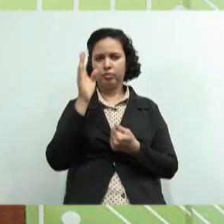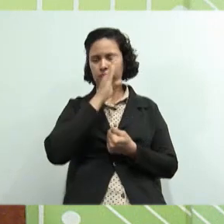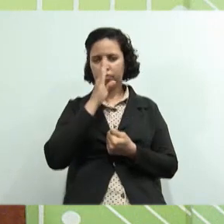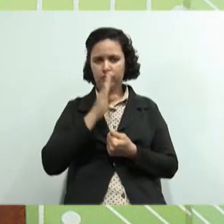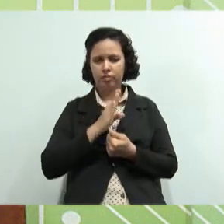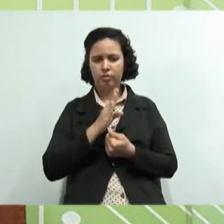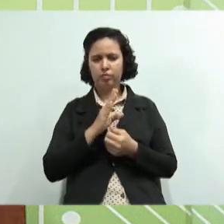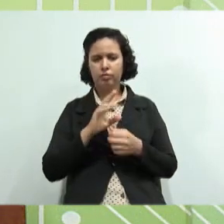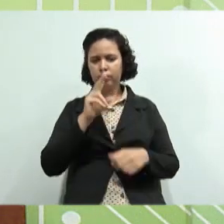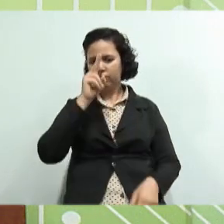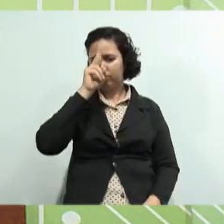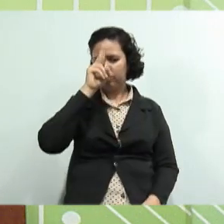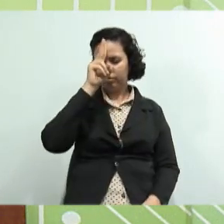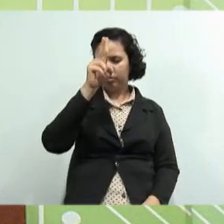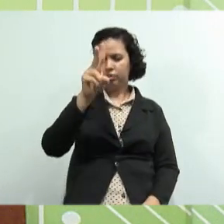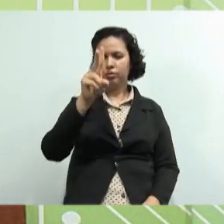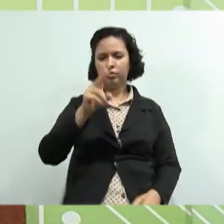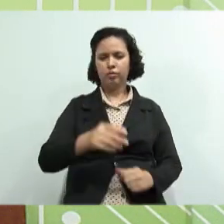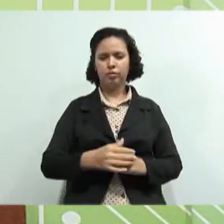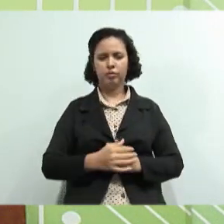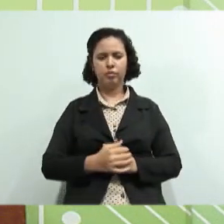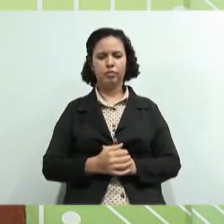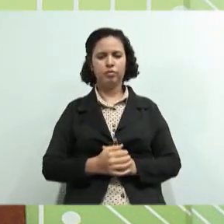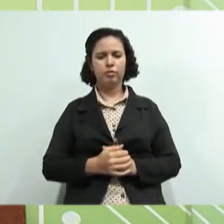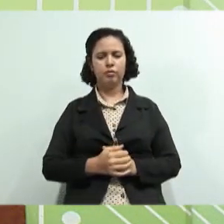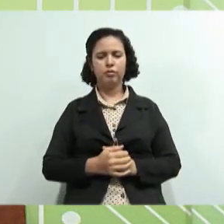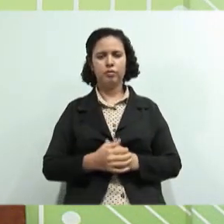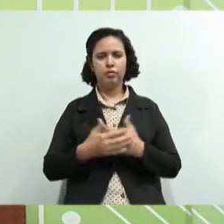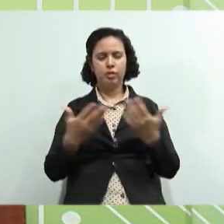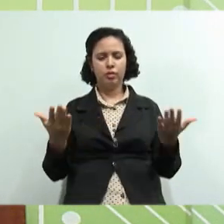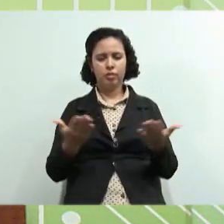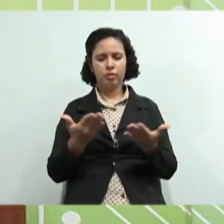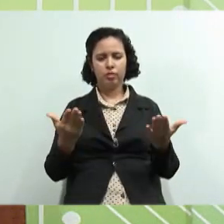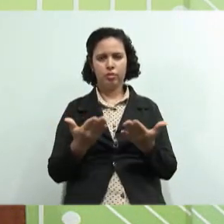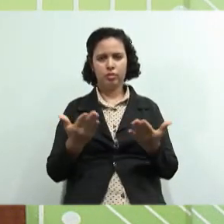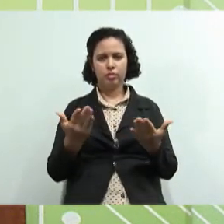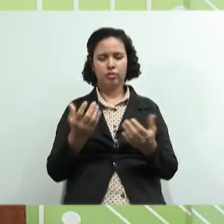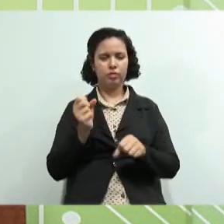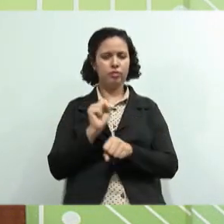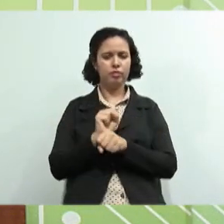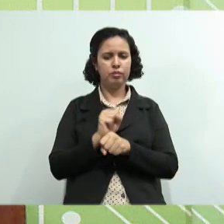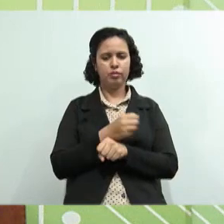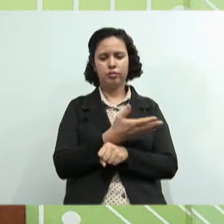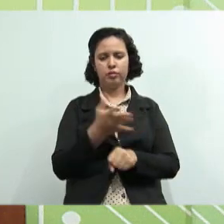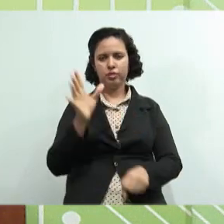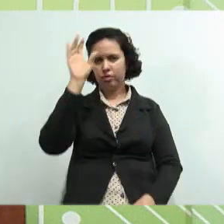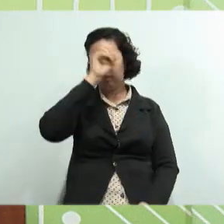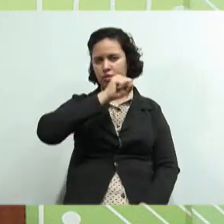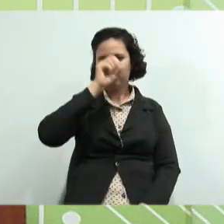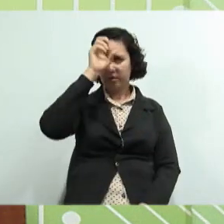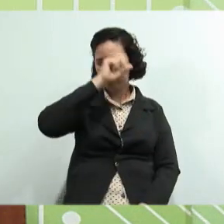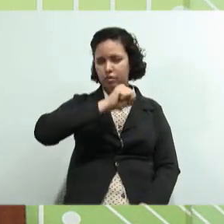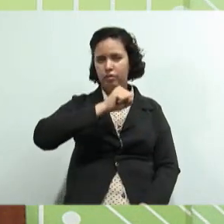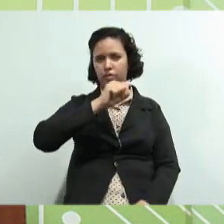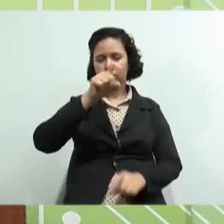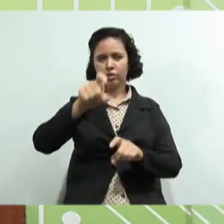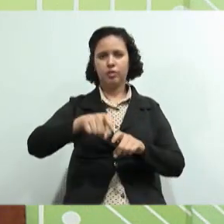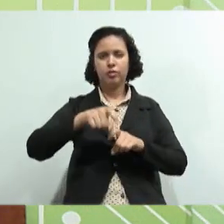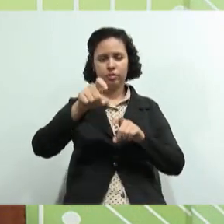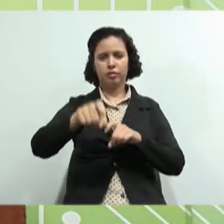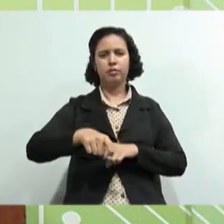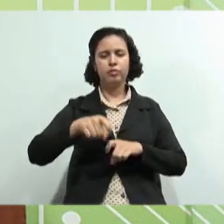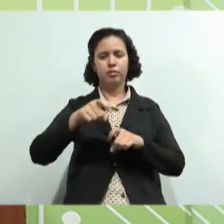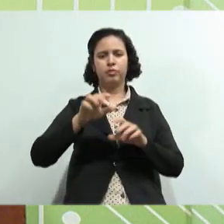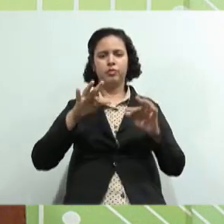de fortalecimento da agricultura familiar. Na aula de hoje, a gente espera que você tenha aprendido um pouquinho mais sobre a agricultura familiar e os